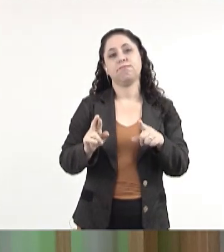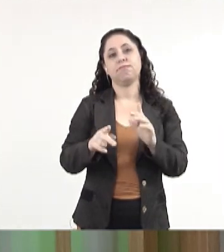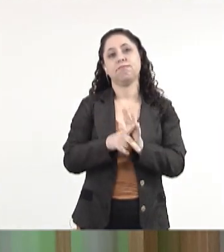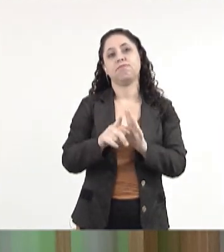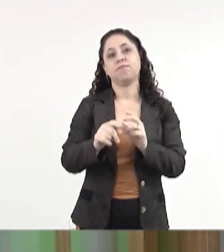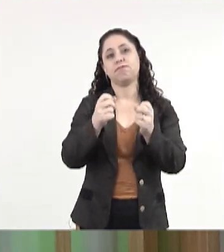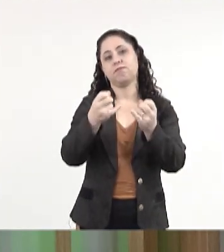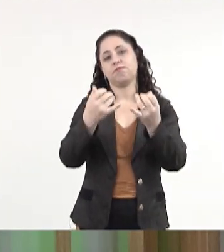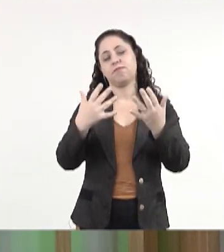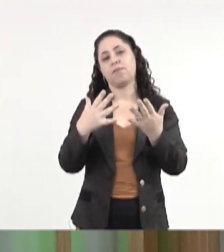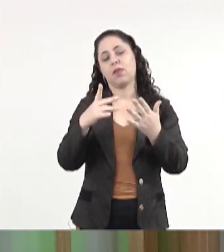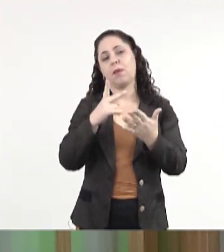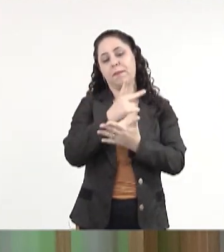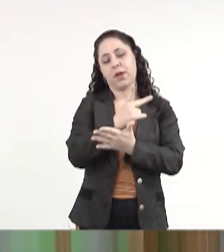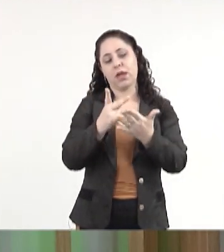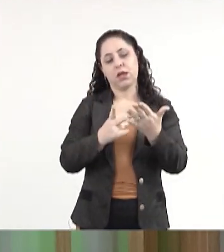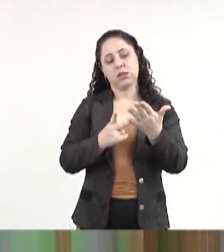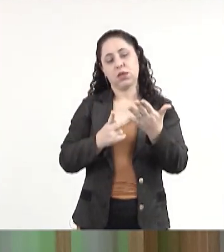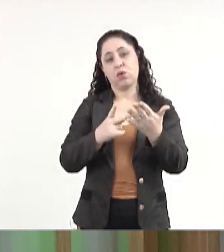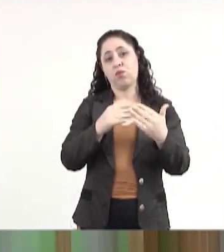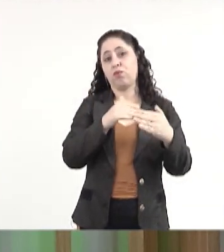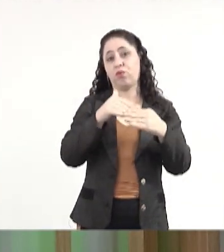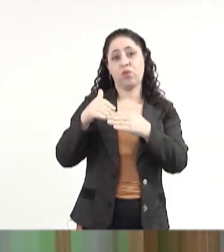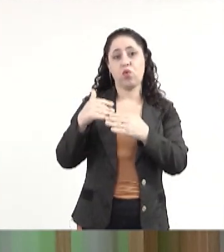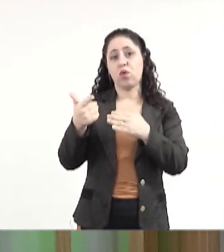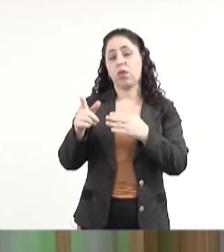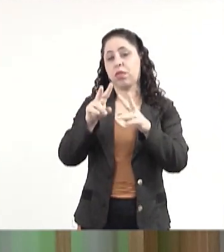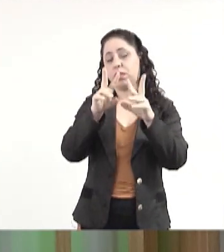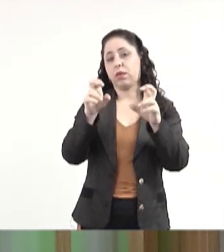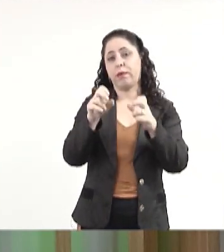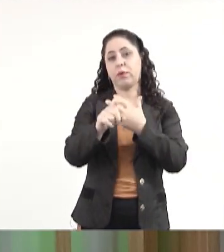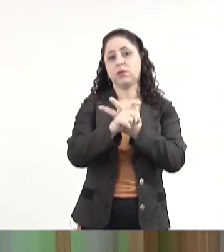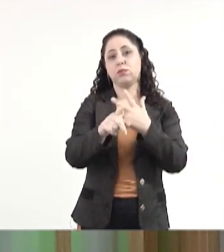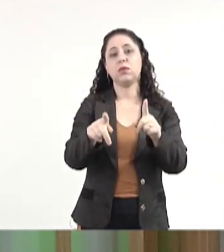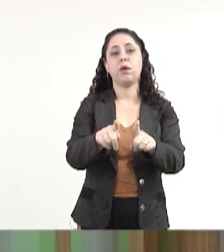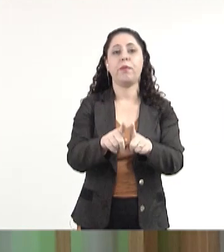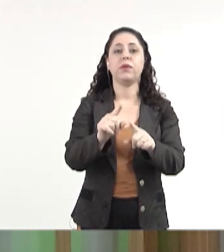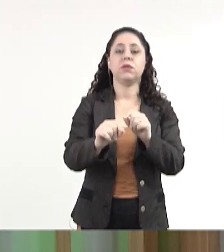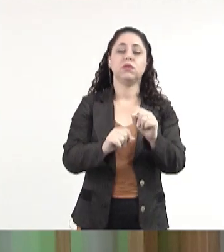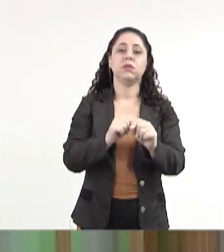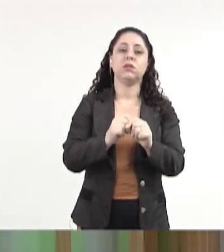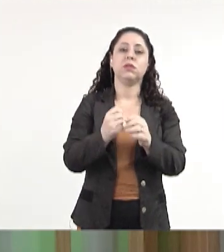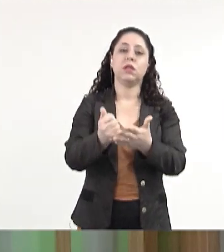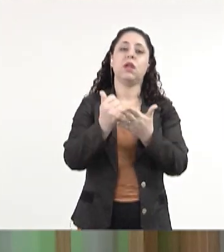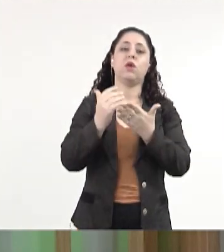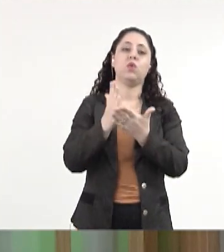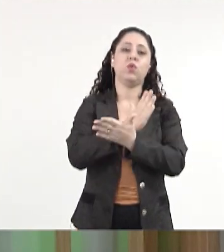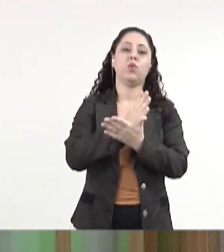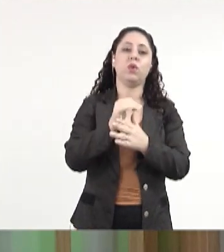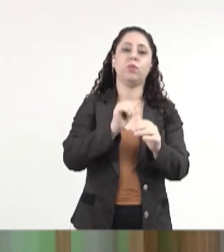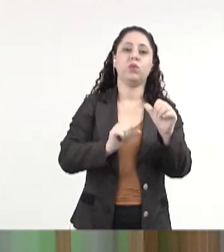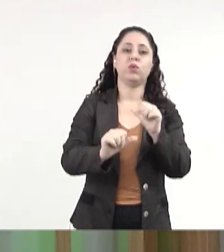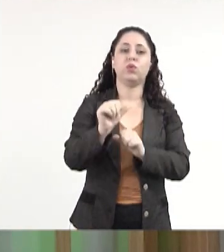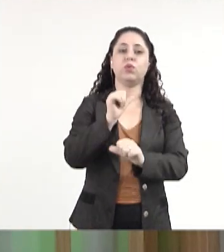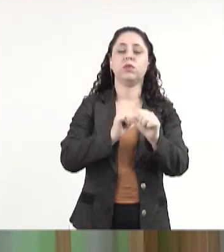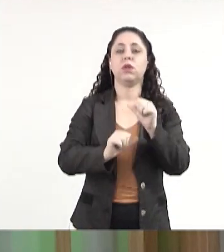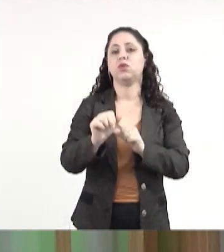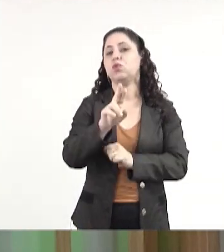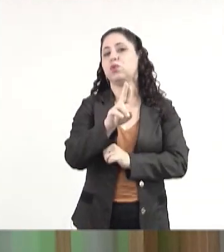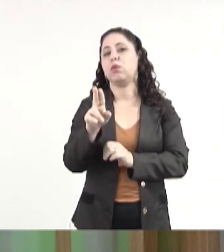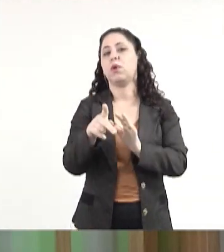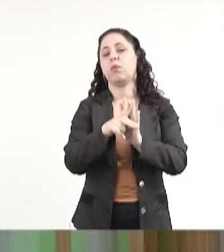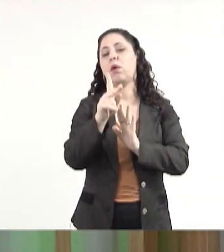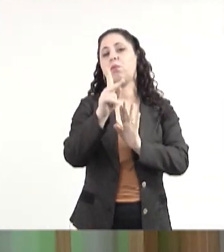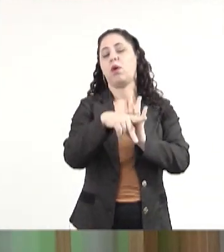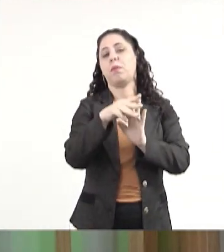e Redação, emitiu o parecer favorável a uma outra matéria do Poder Executivo que traz algumas mudanças no